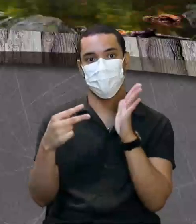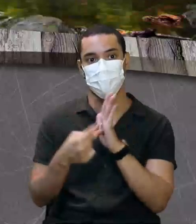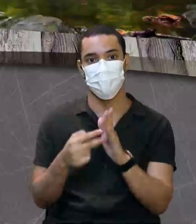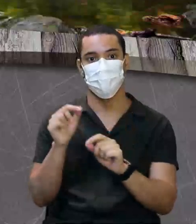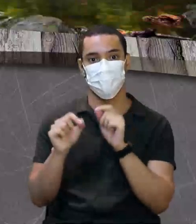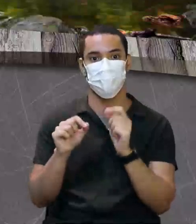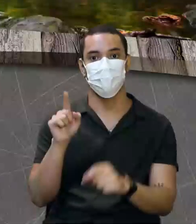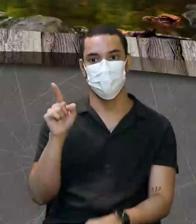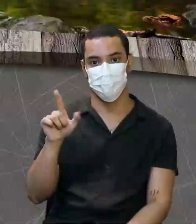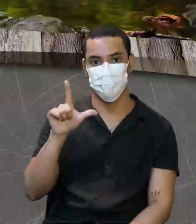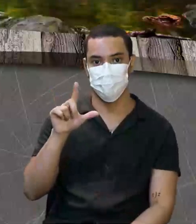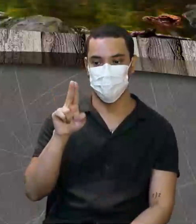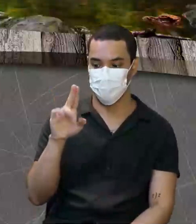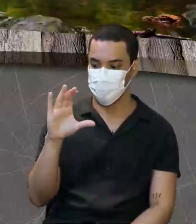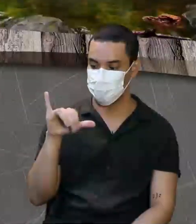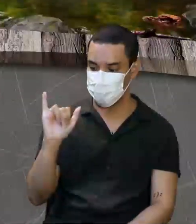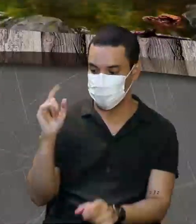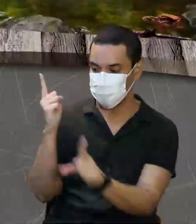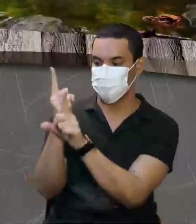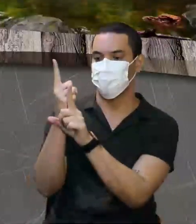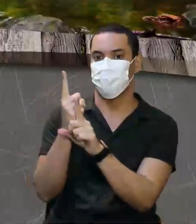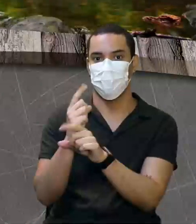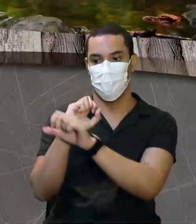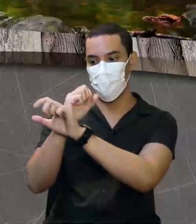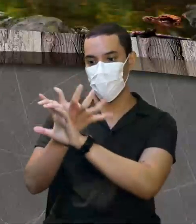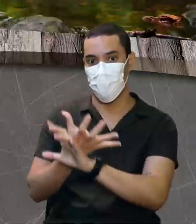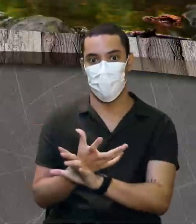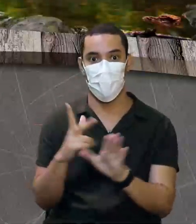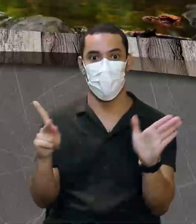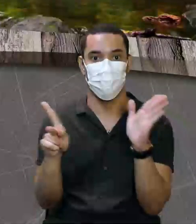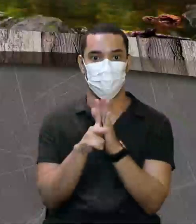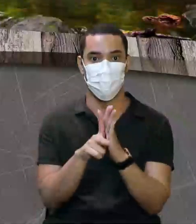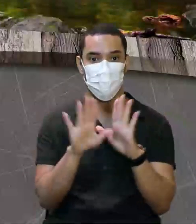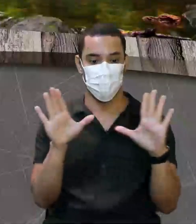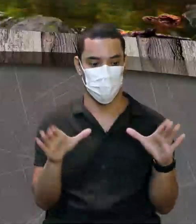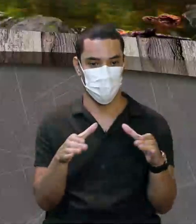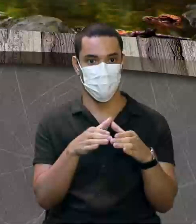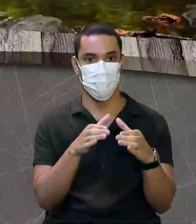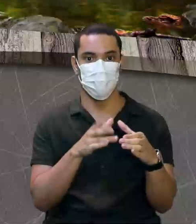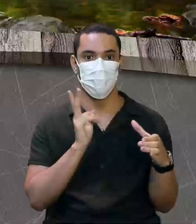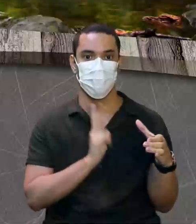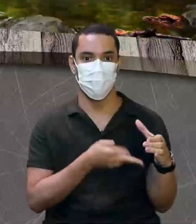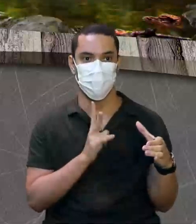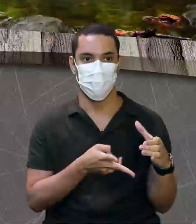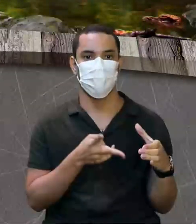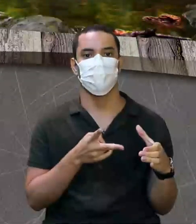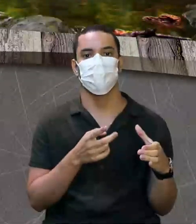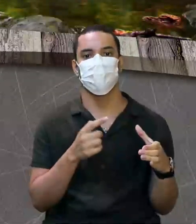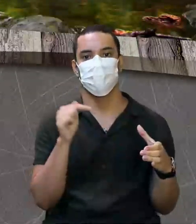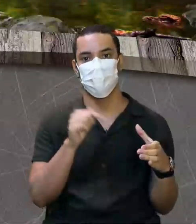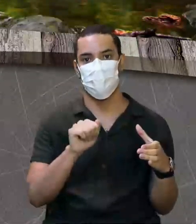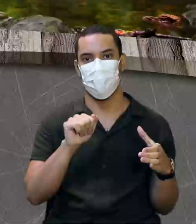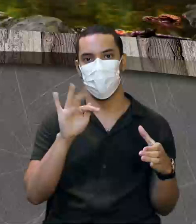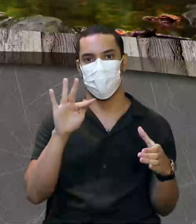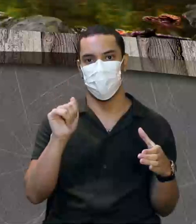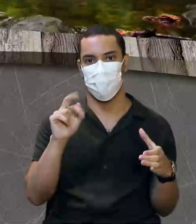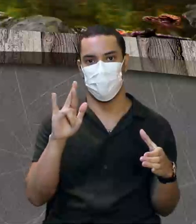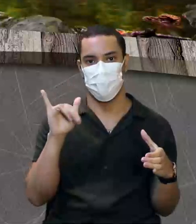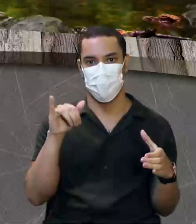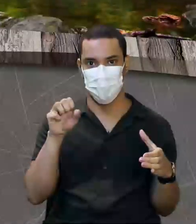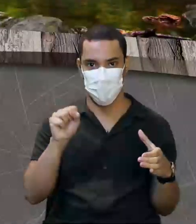essa Lucy, esse achado, vai pertencer ao mesmo grupo dos Australopithecus